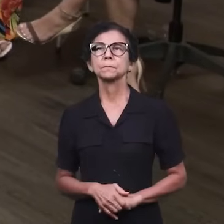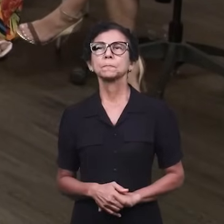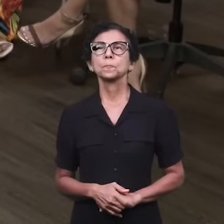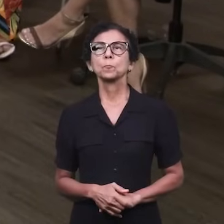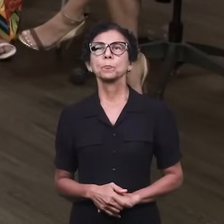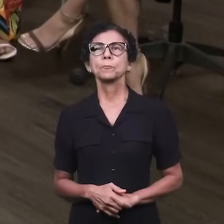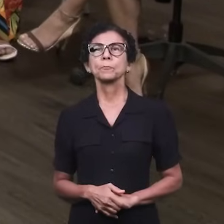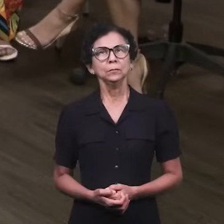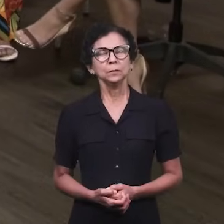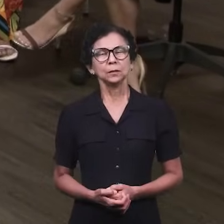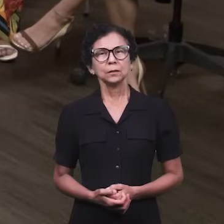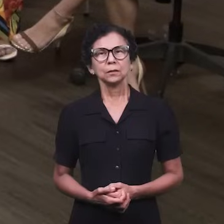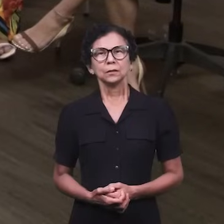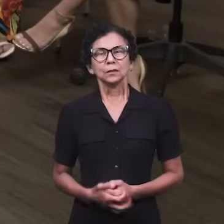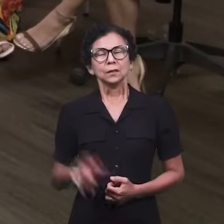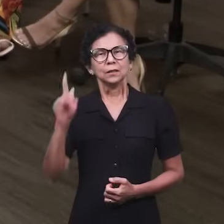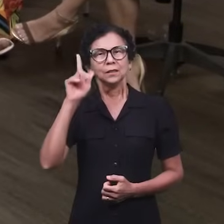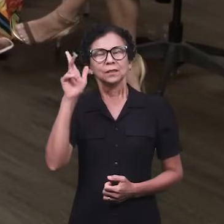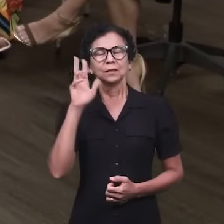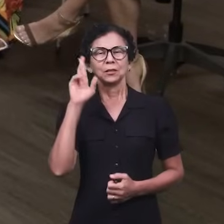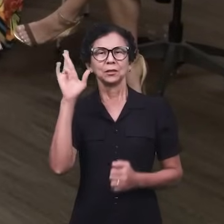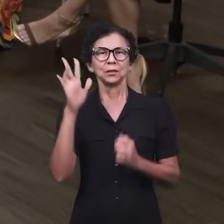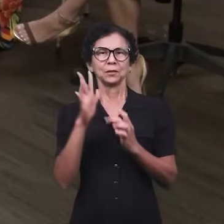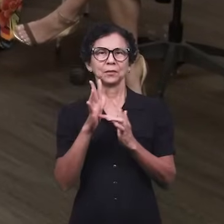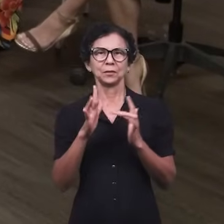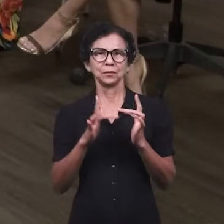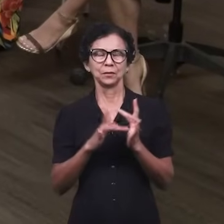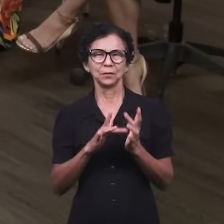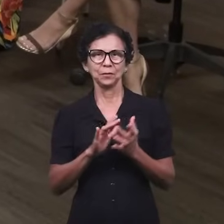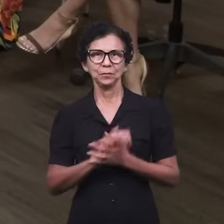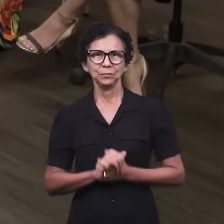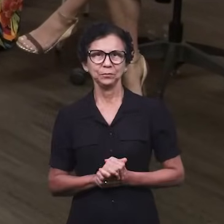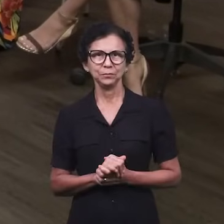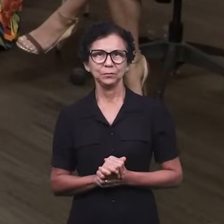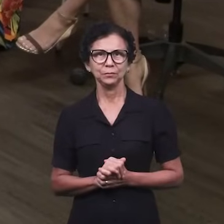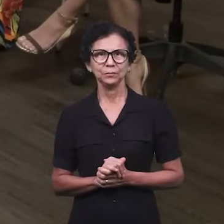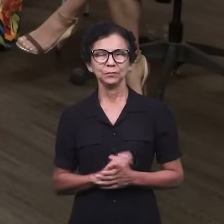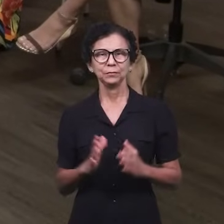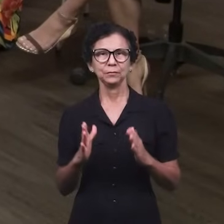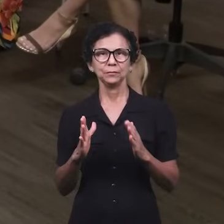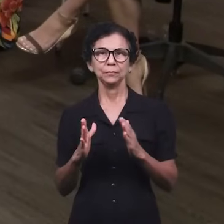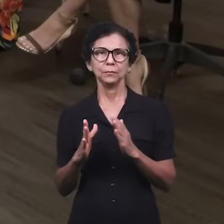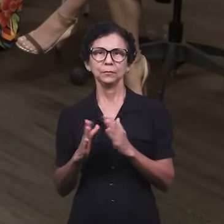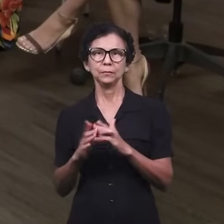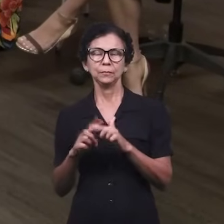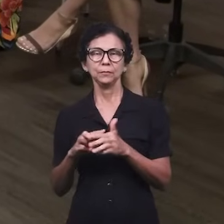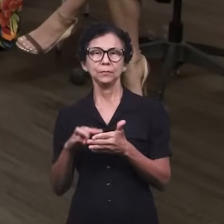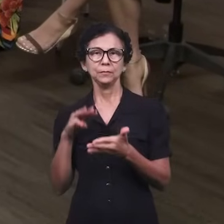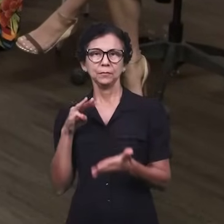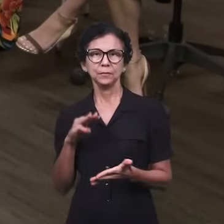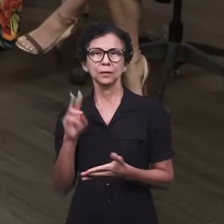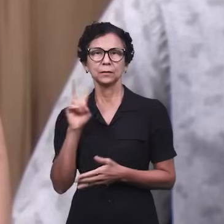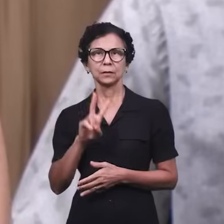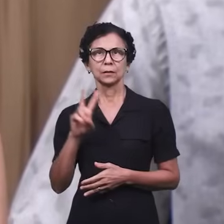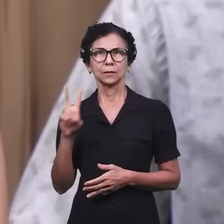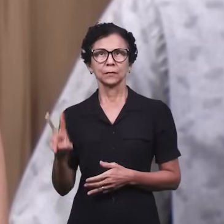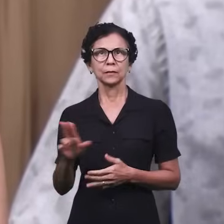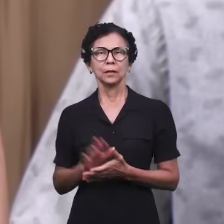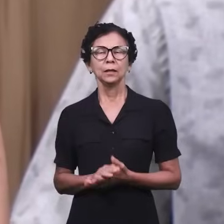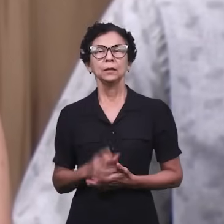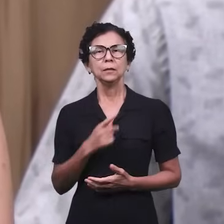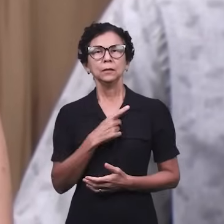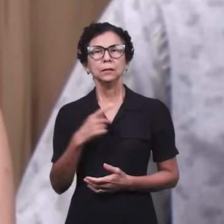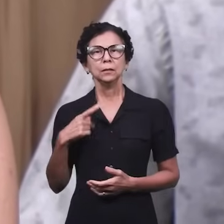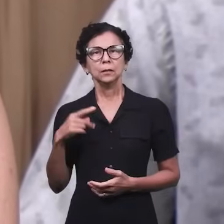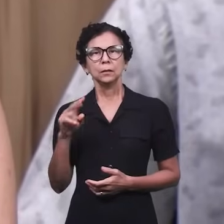pra irmã pra Dani L para senhor meu nome é Daniele sou de Vila Velha 3 também do pastor Adriano e Tarciso